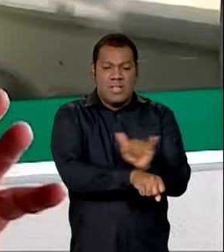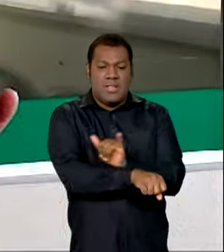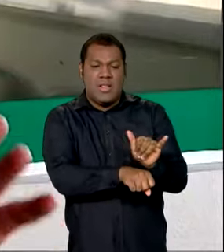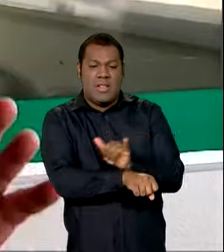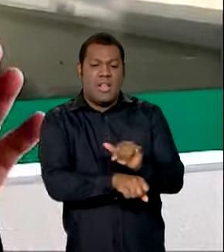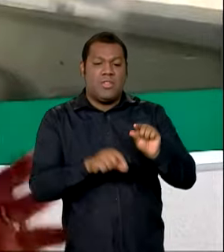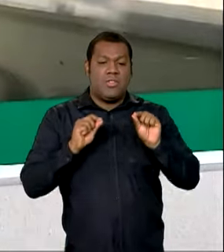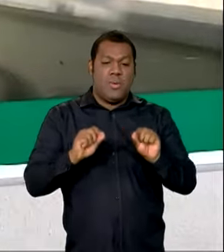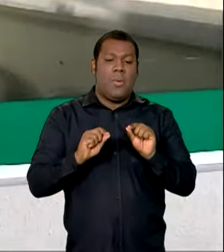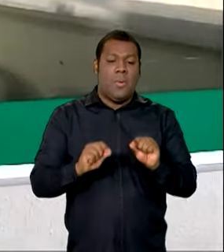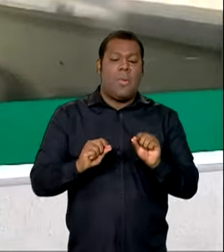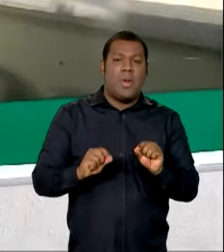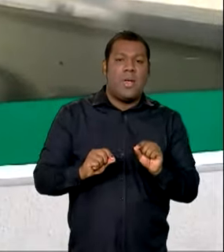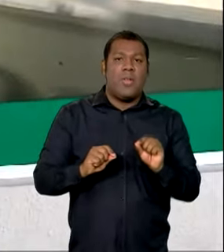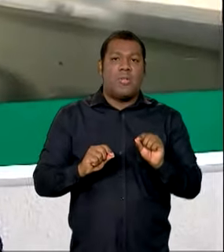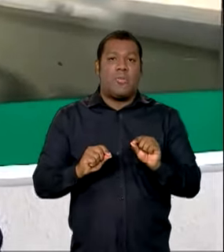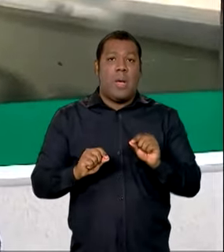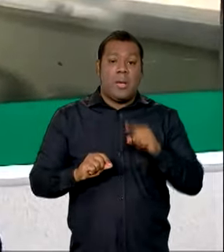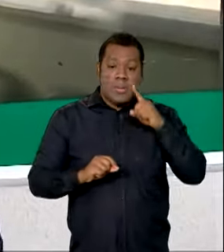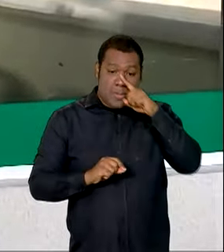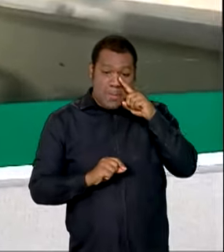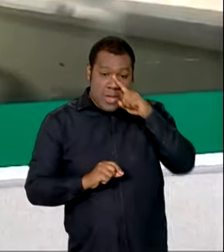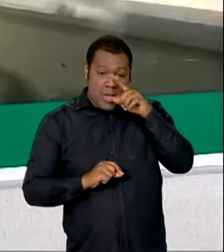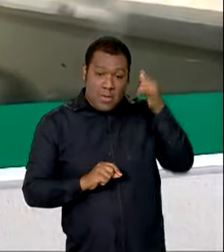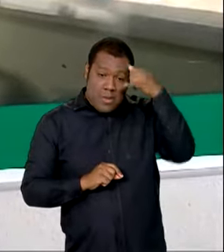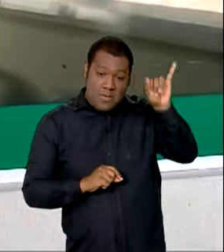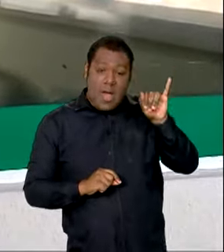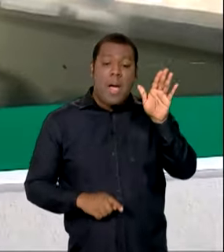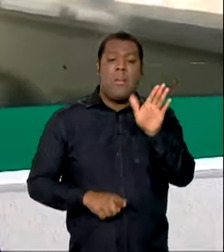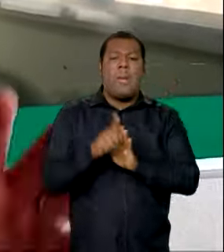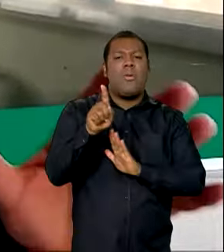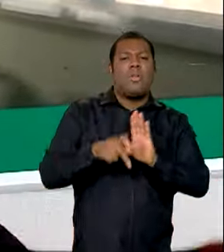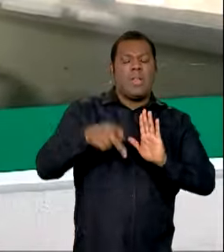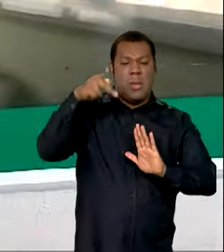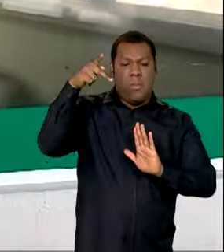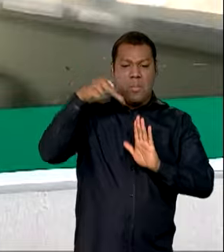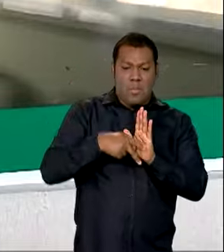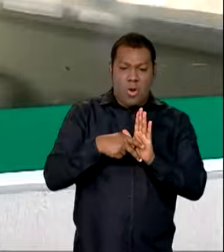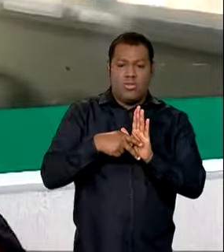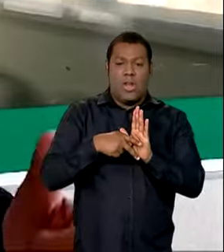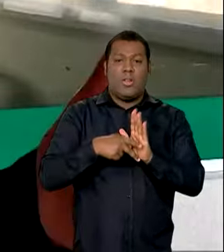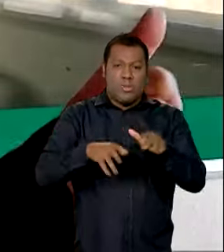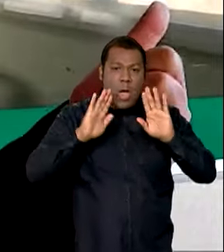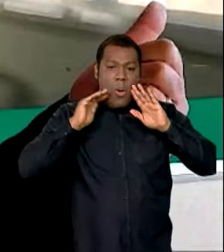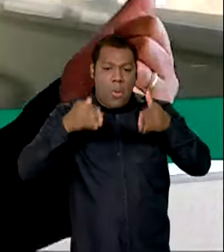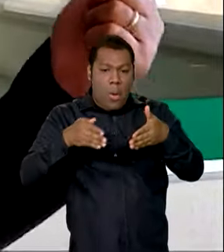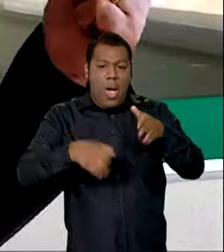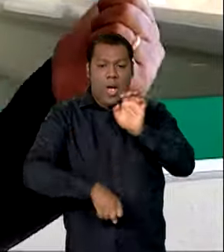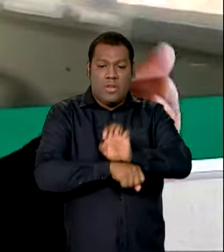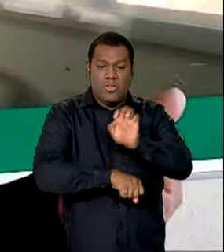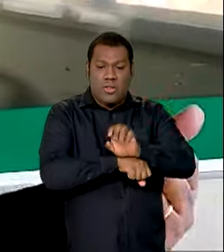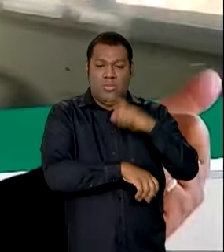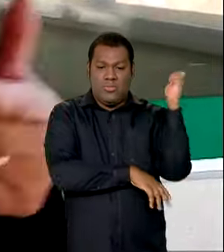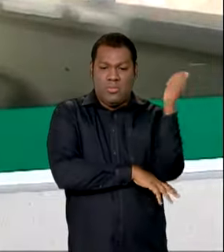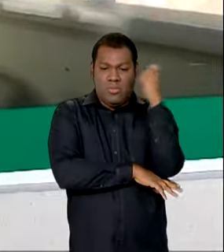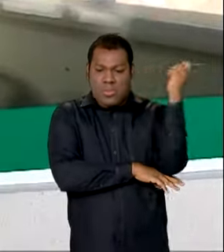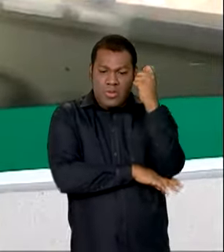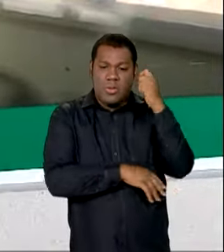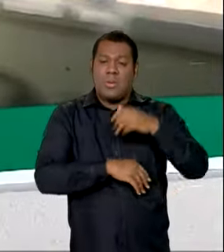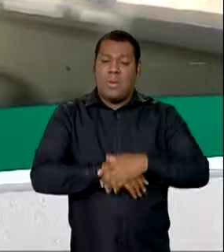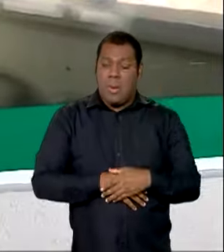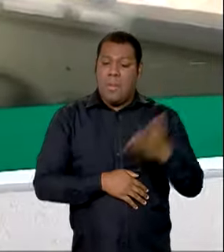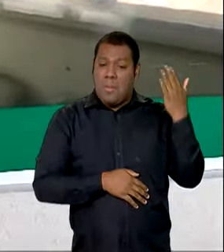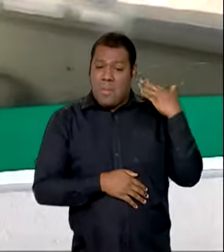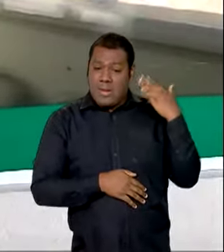contra desastres naturais Existe algum projeto específico aqui para o Rio Grande Principalmente depois do que aconteceu